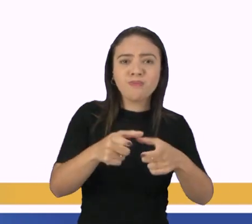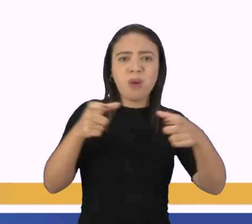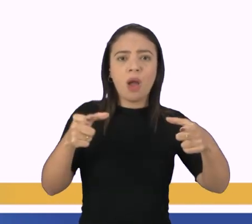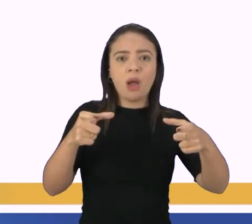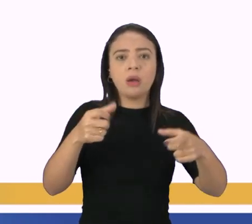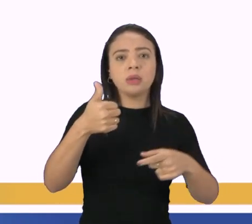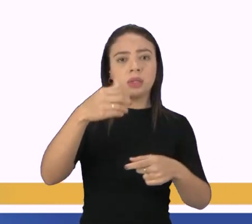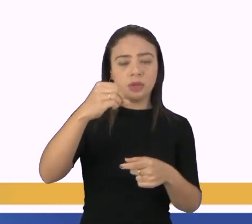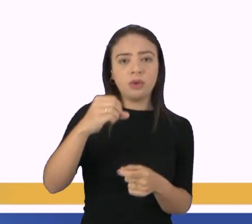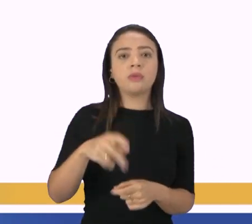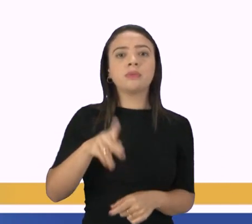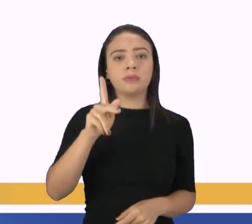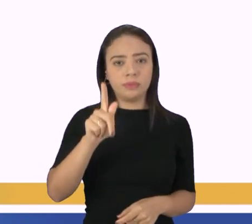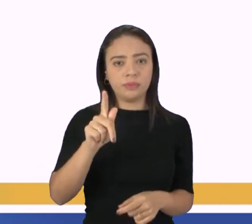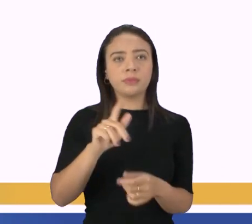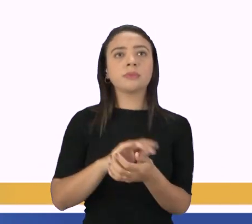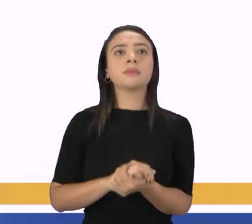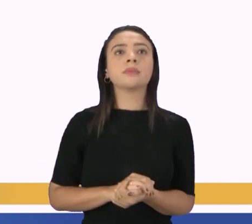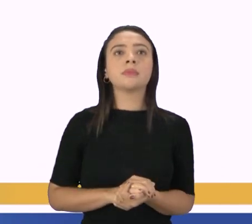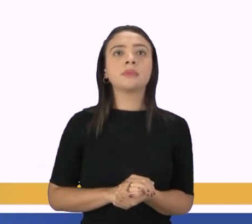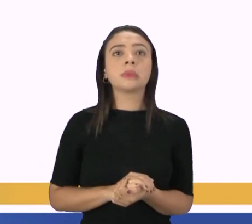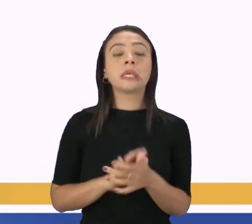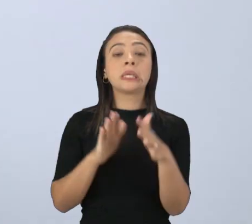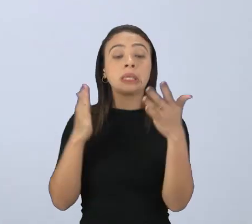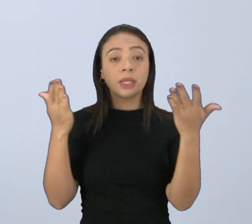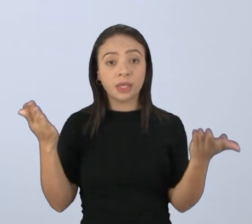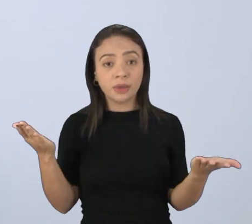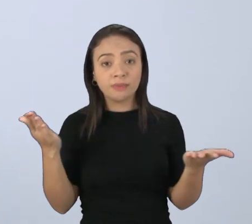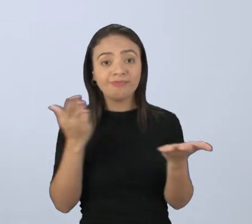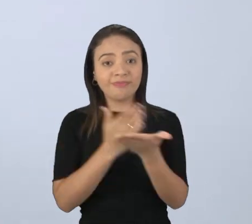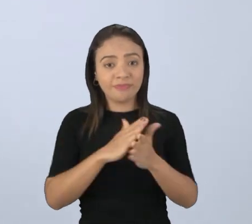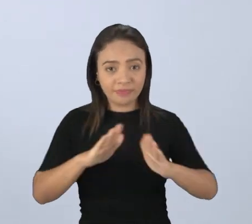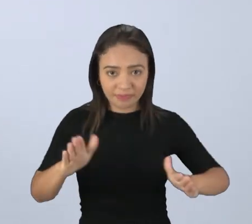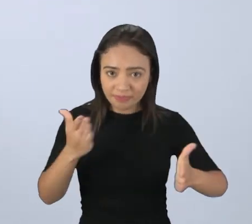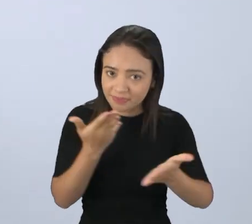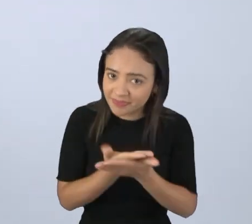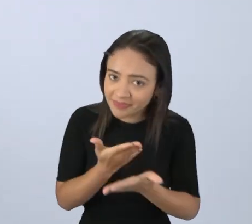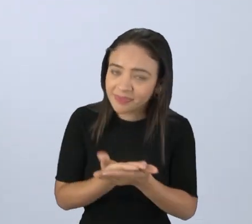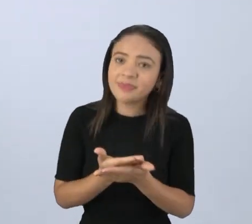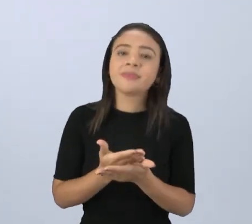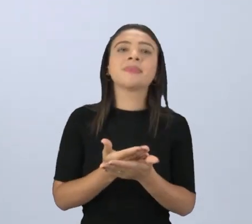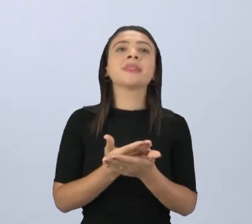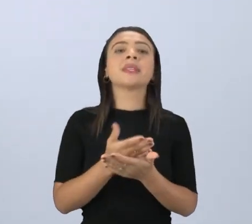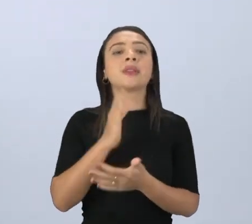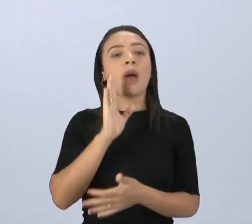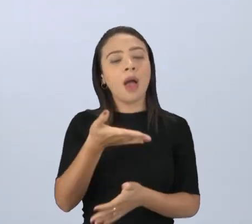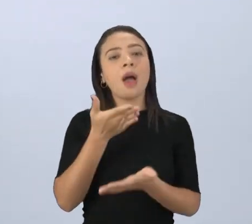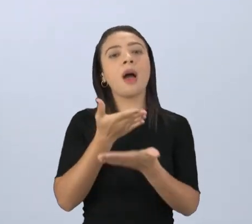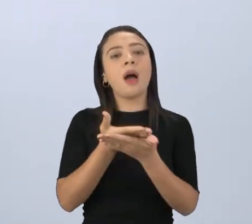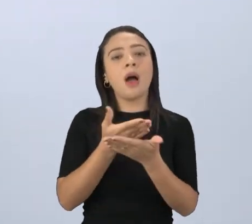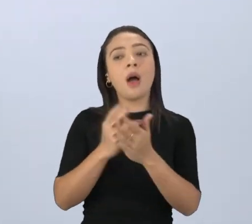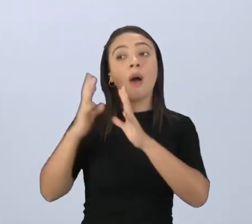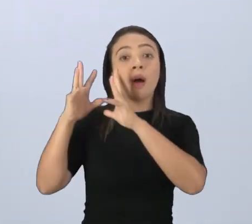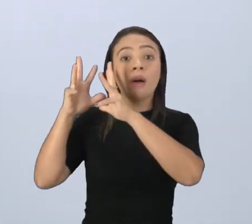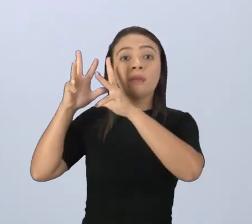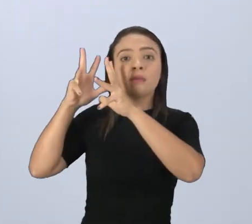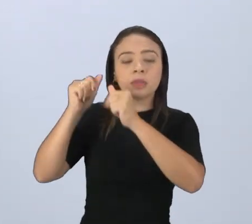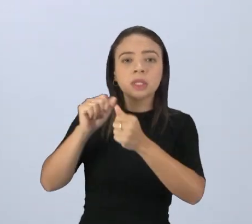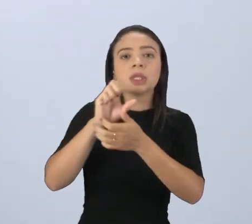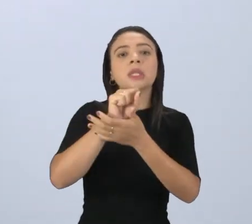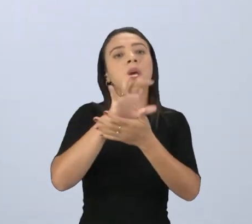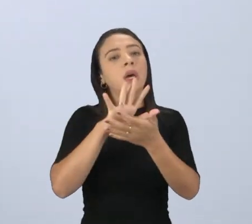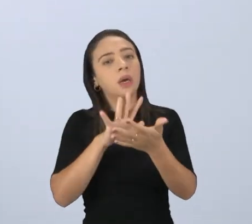kg, certo? Então, gente, por hoje é só. Hoje nós vimos uma aula de revisão